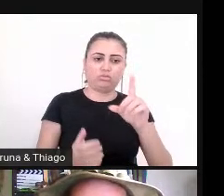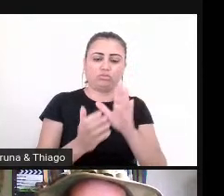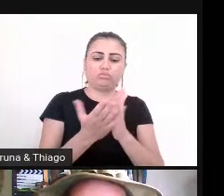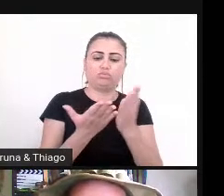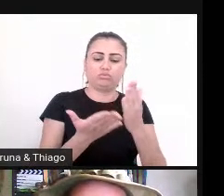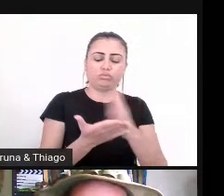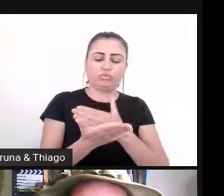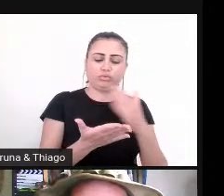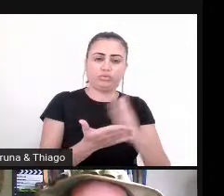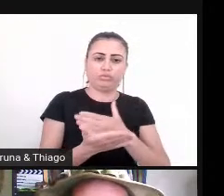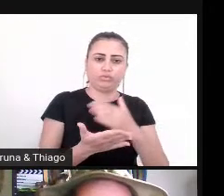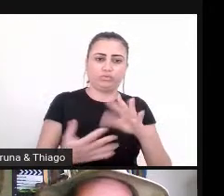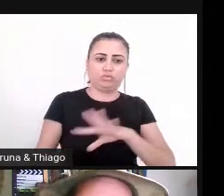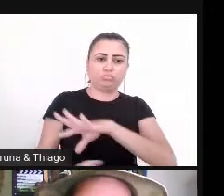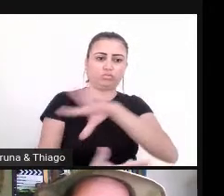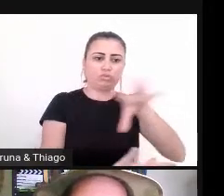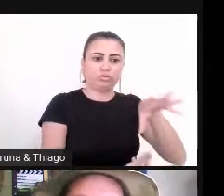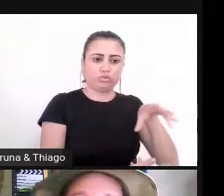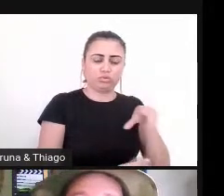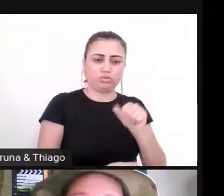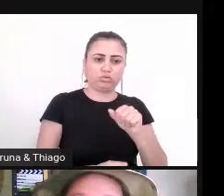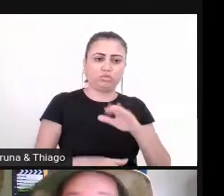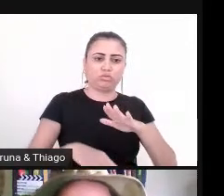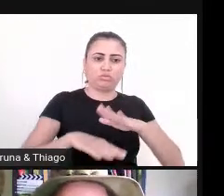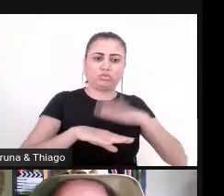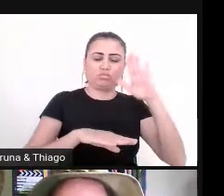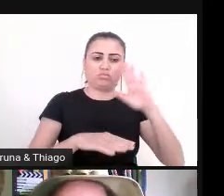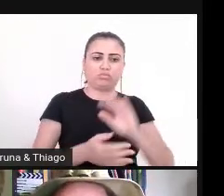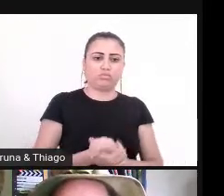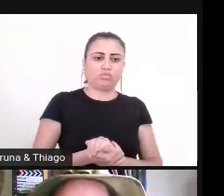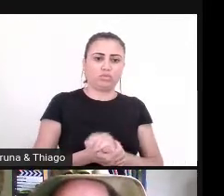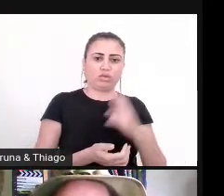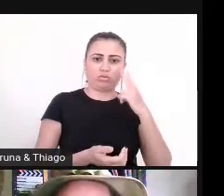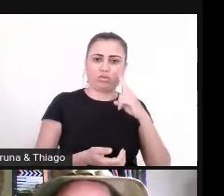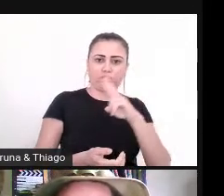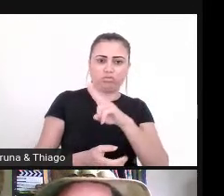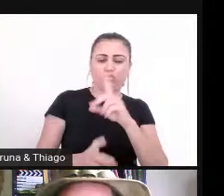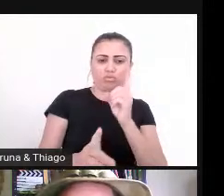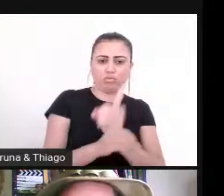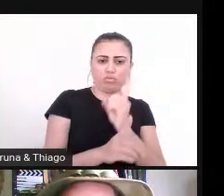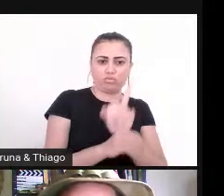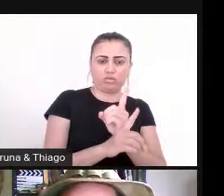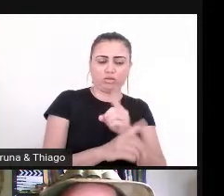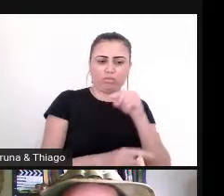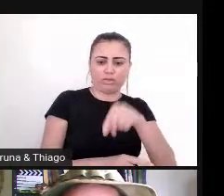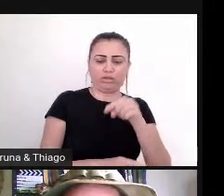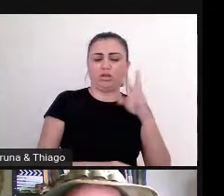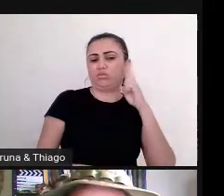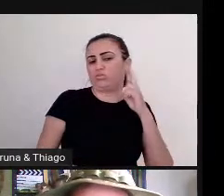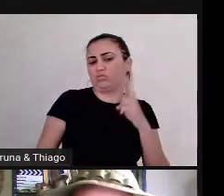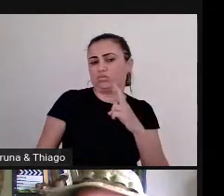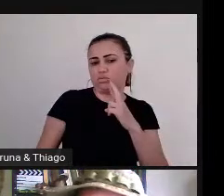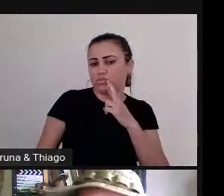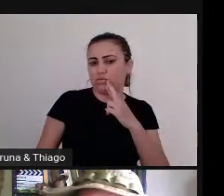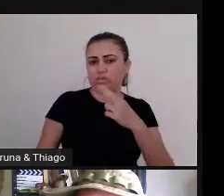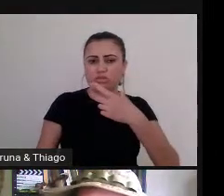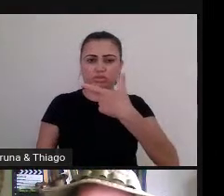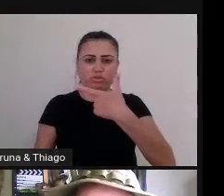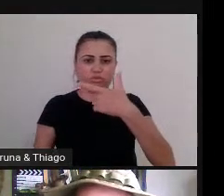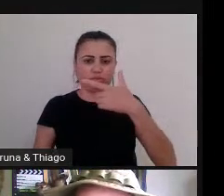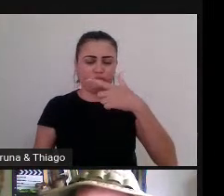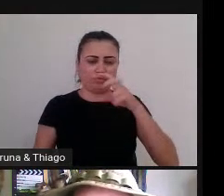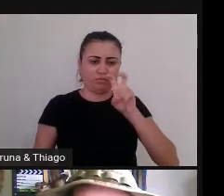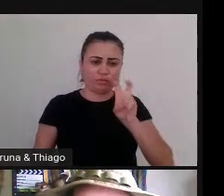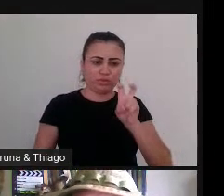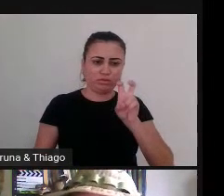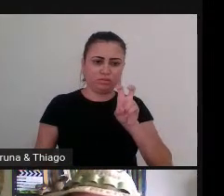26 centímetros. Eu achei uma Panphobetes aqui em Rondônia de 25. Então,